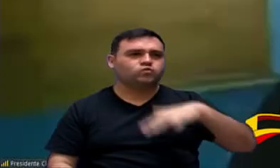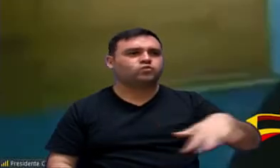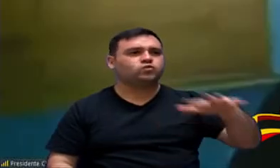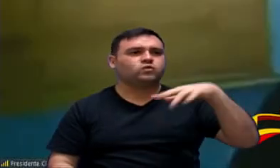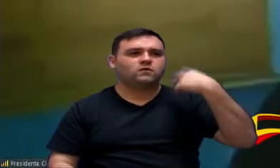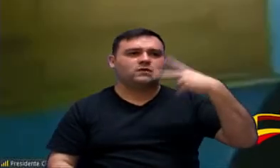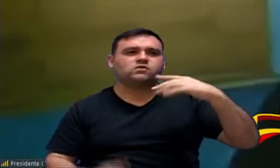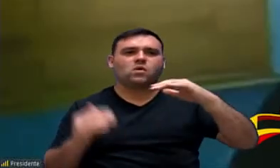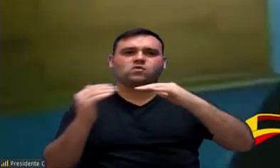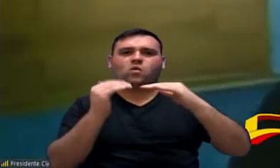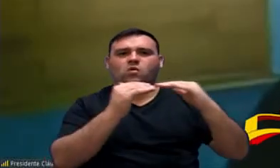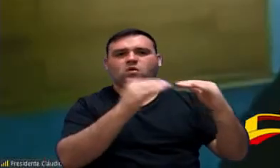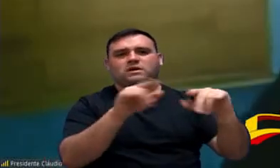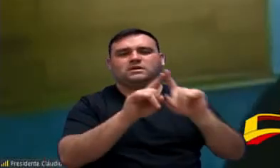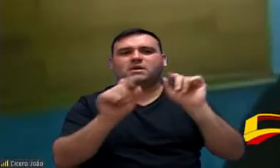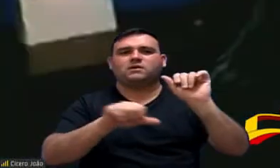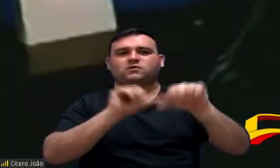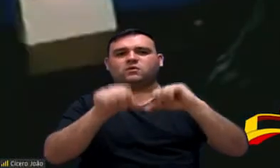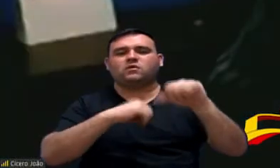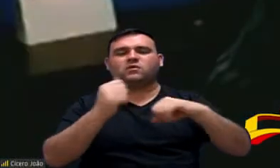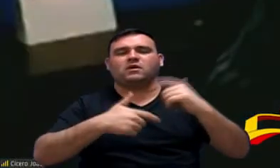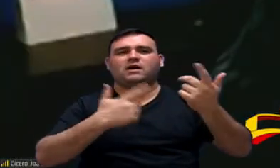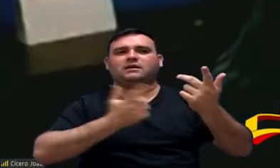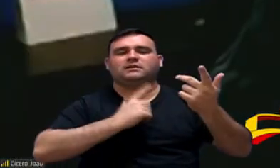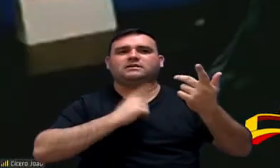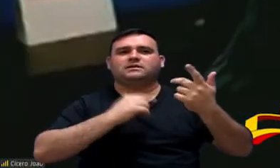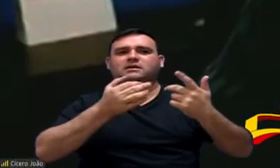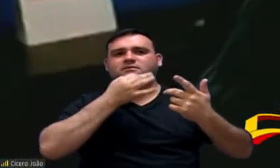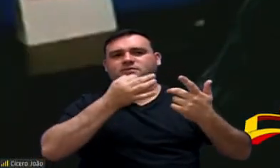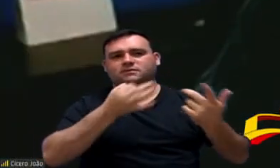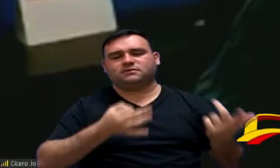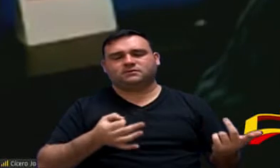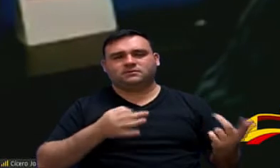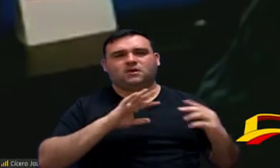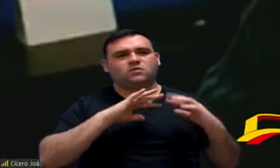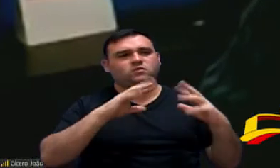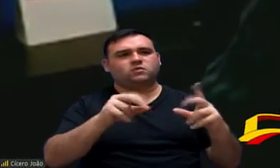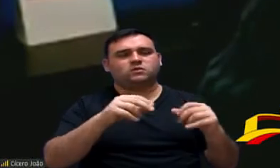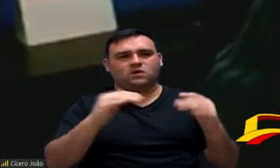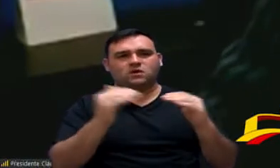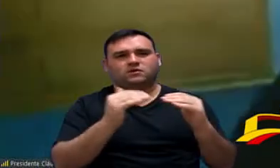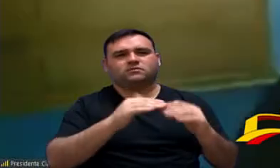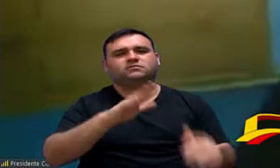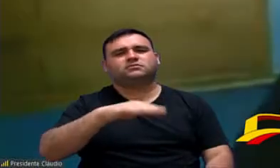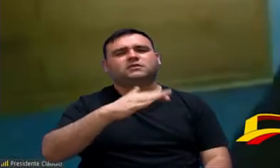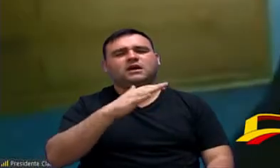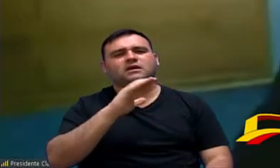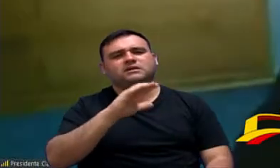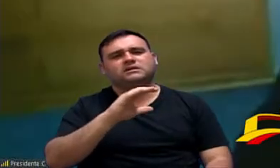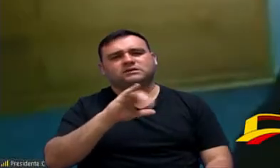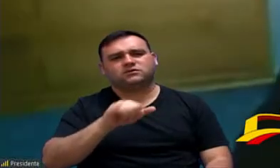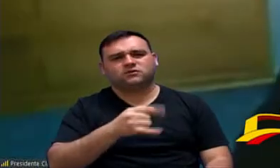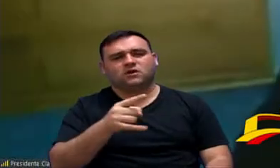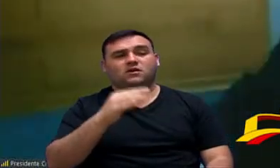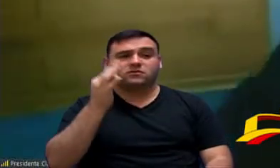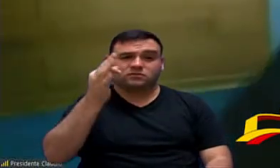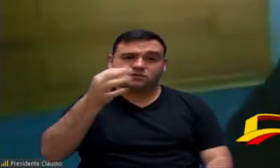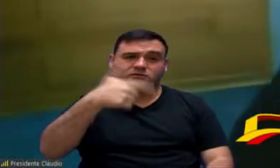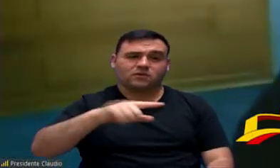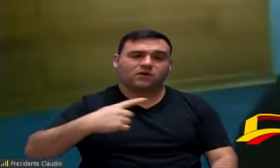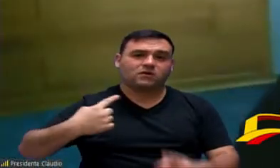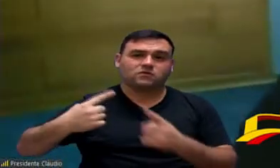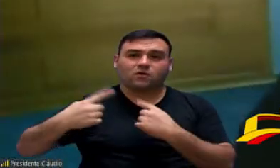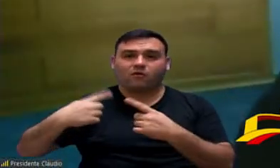vereadores concordam de mudar essa tese. Eu acho que todos os vereadores concordam. Cícero, Vossa Excelência, na próxima vez,